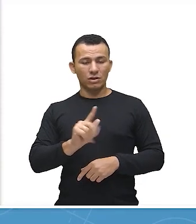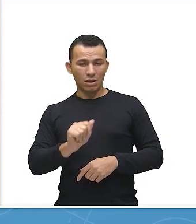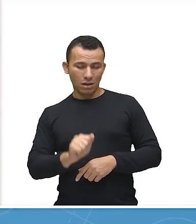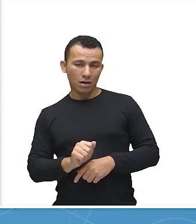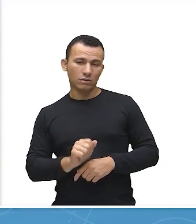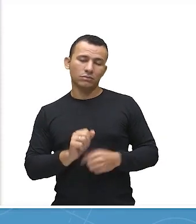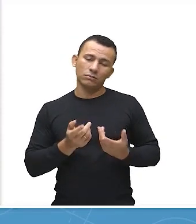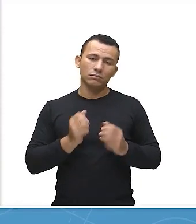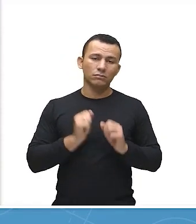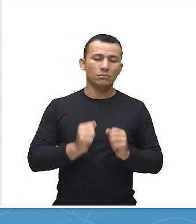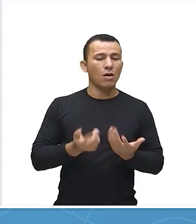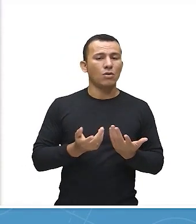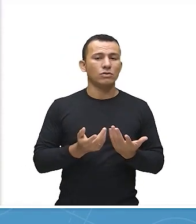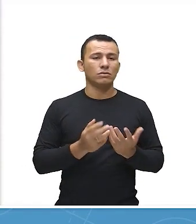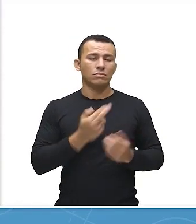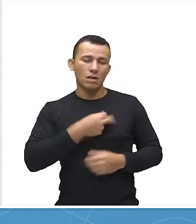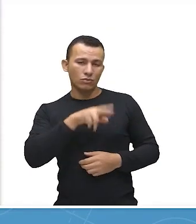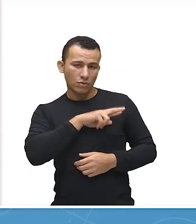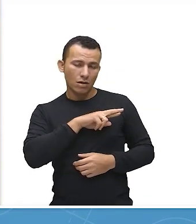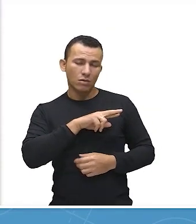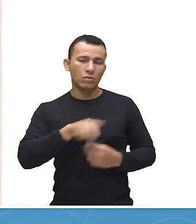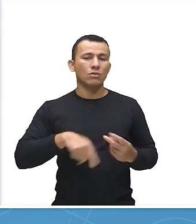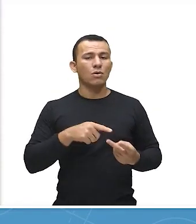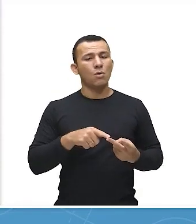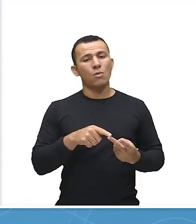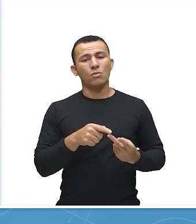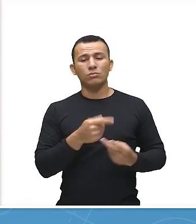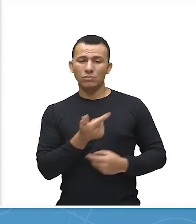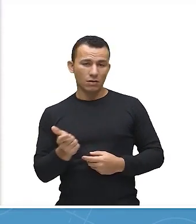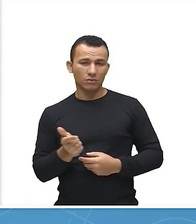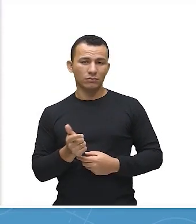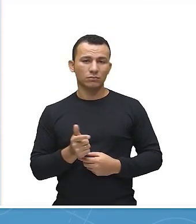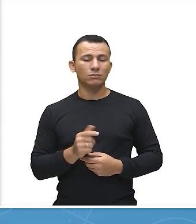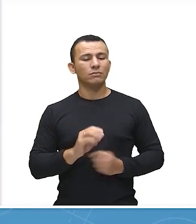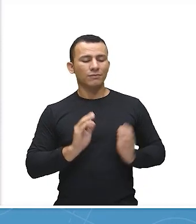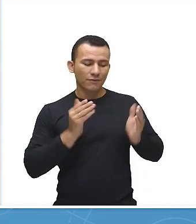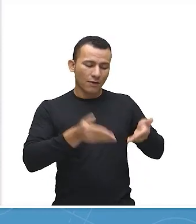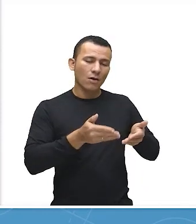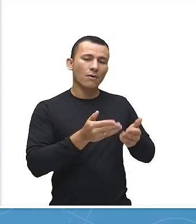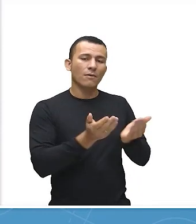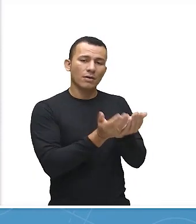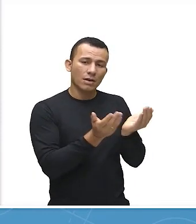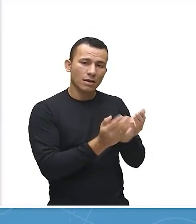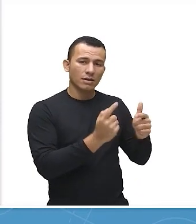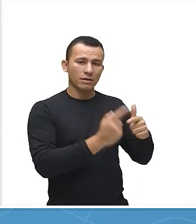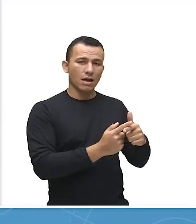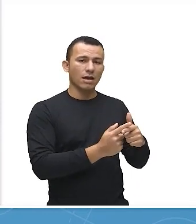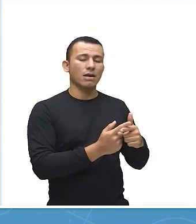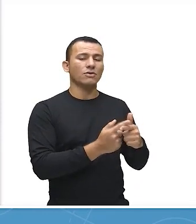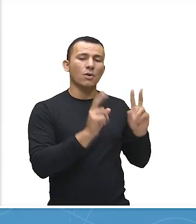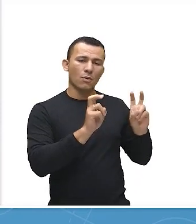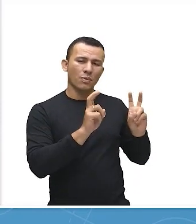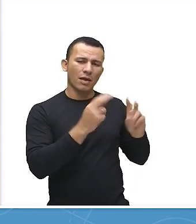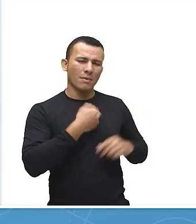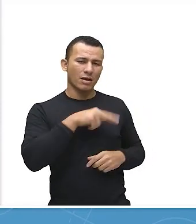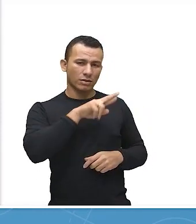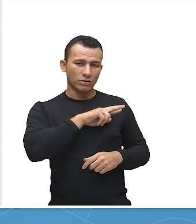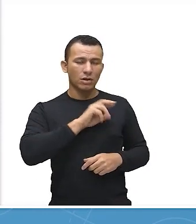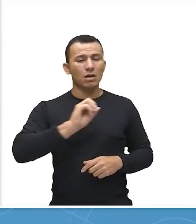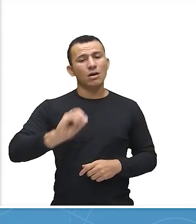e a música sacra. A música sacra é aquela música religiosa e a música secular é aquela que ela não